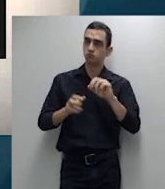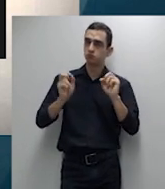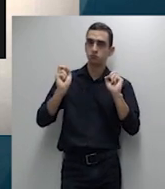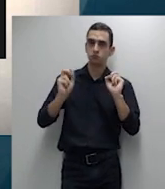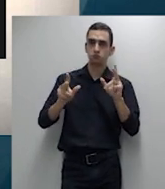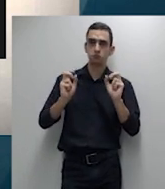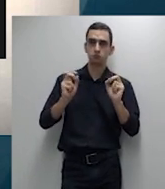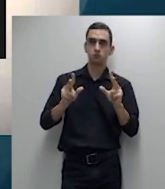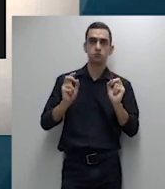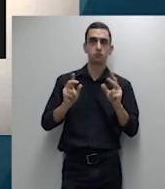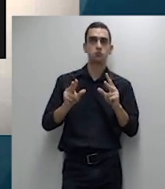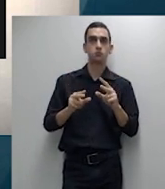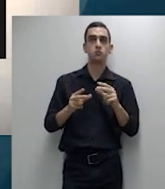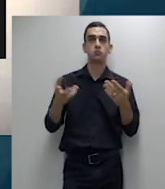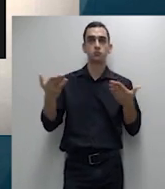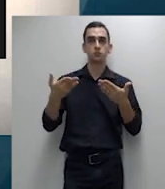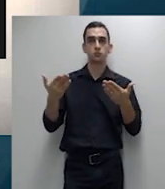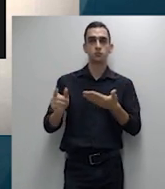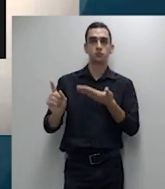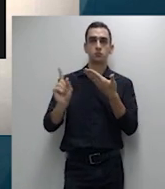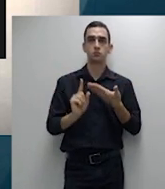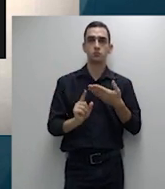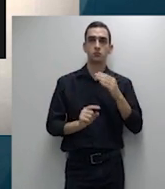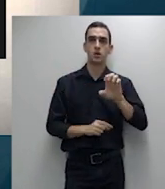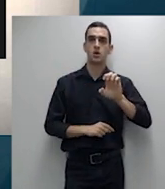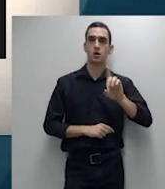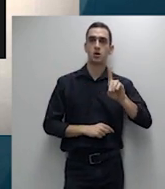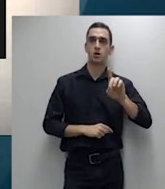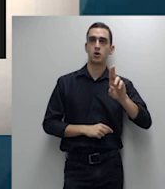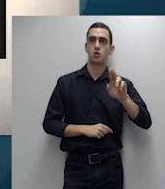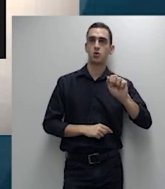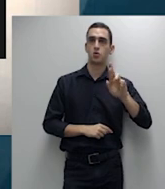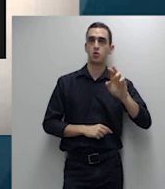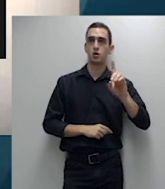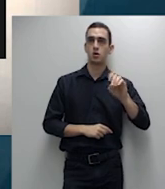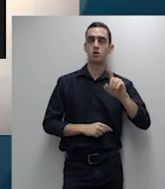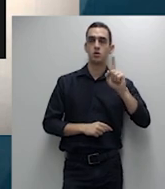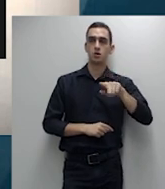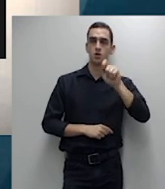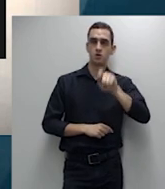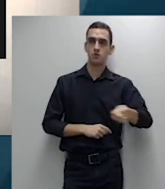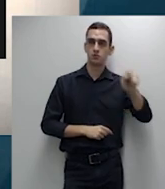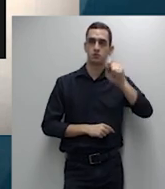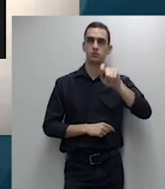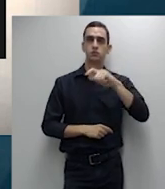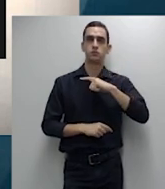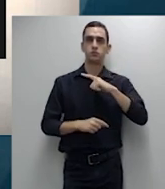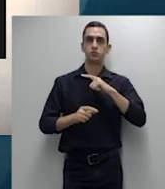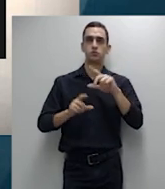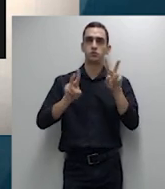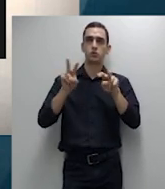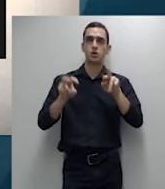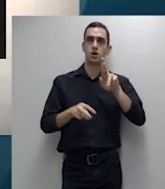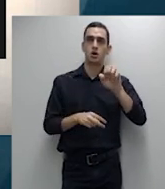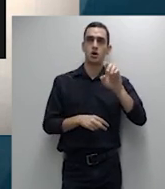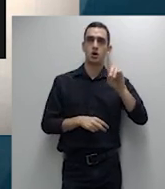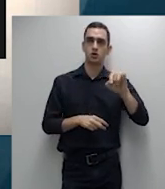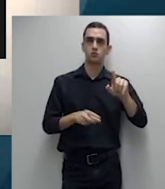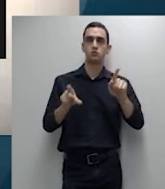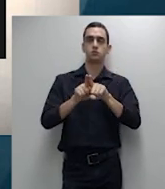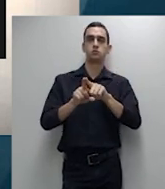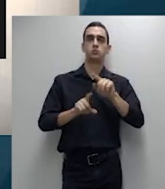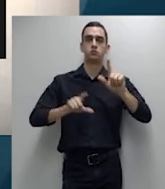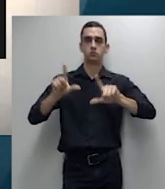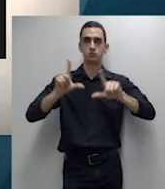então Doutor Eduardo maneira é Associação Brasileira emissora de rádio TV pelo prazo agora que